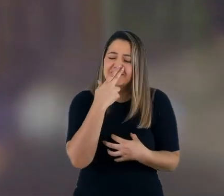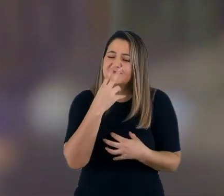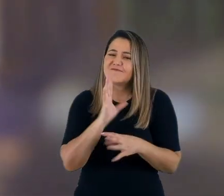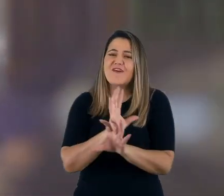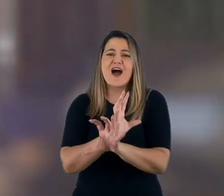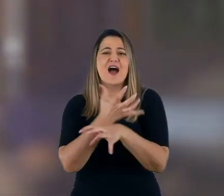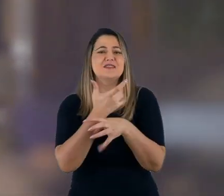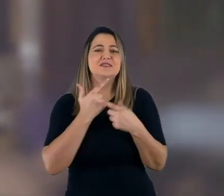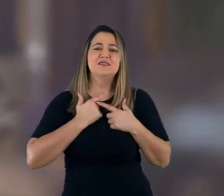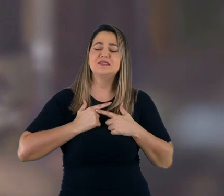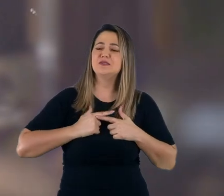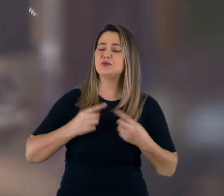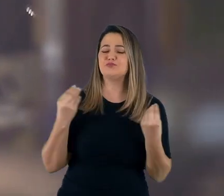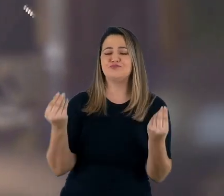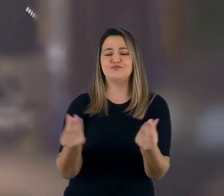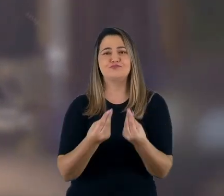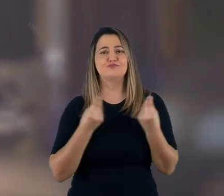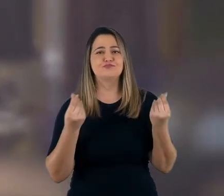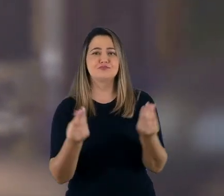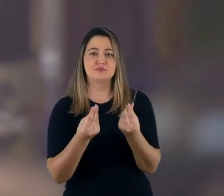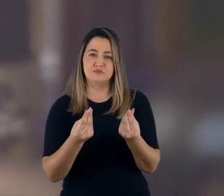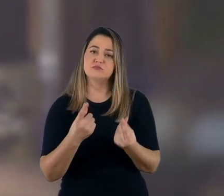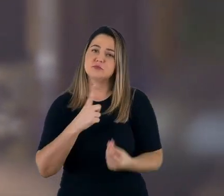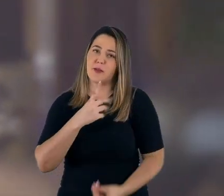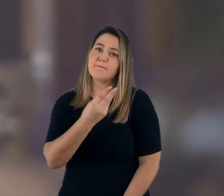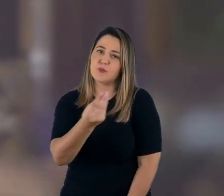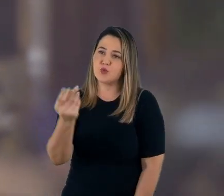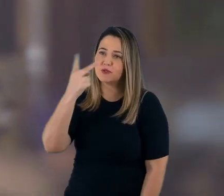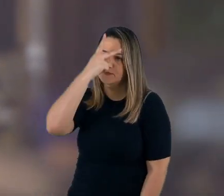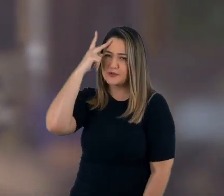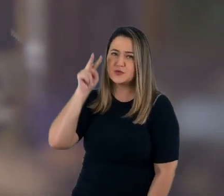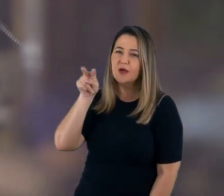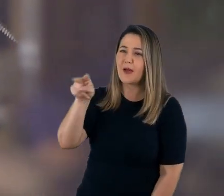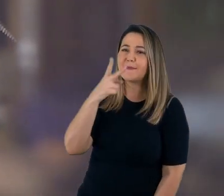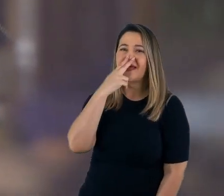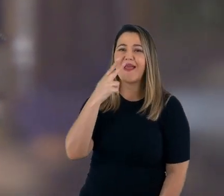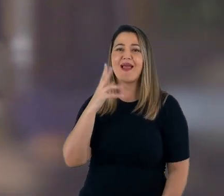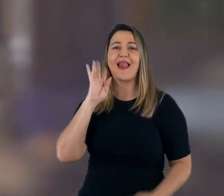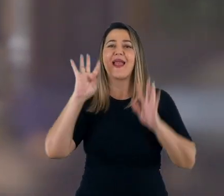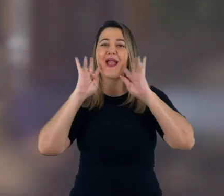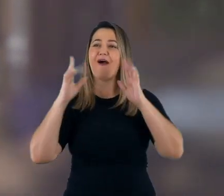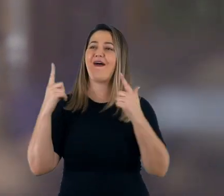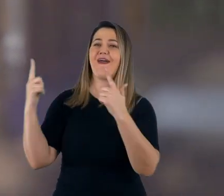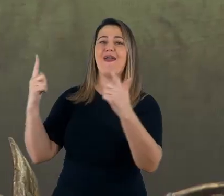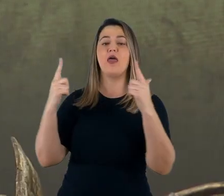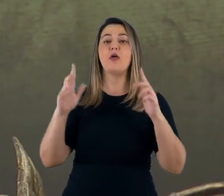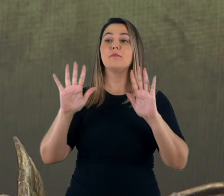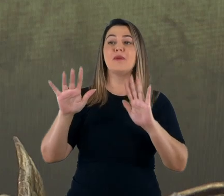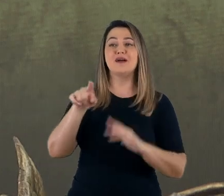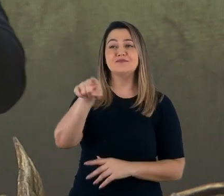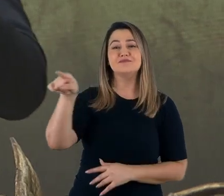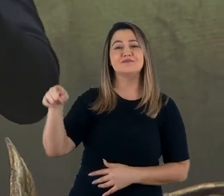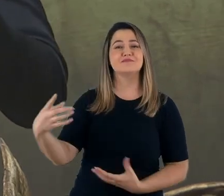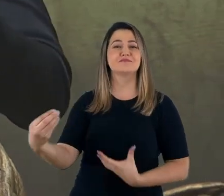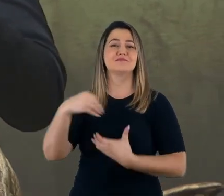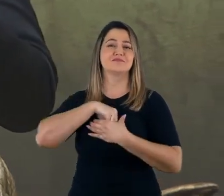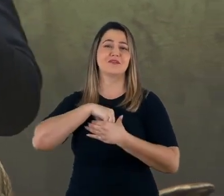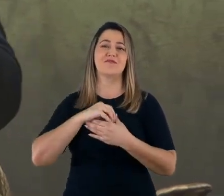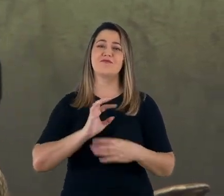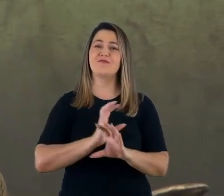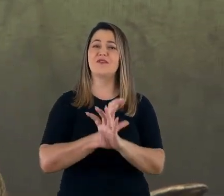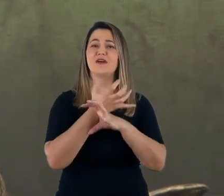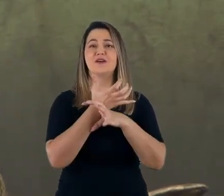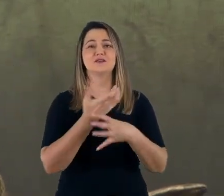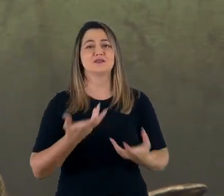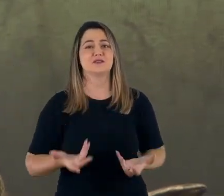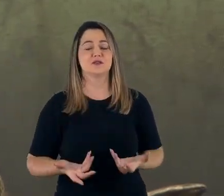que, acredite ou não, é sentido por muita gente que diz estar apenas curtindo a vida. Isso não significa, por outro